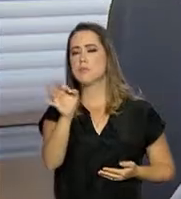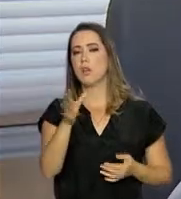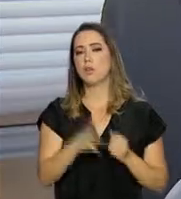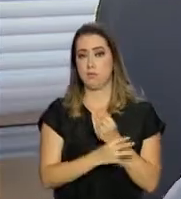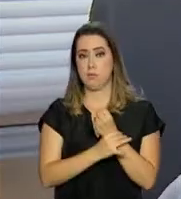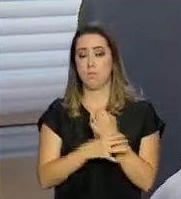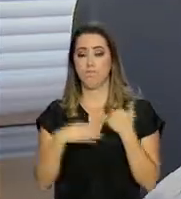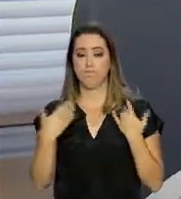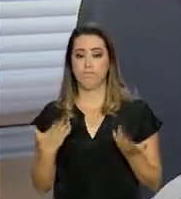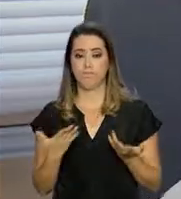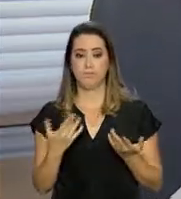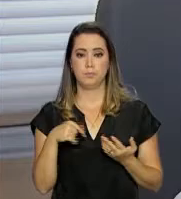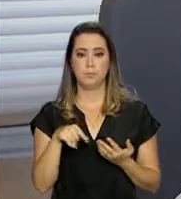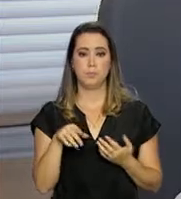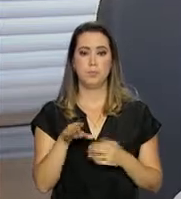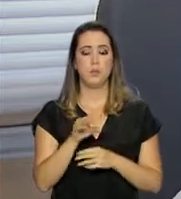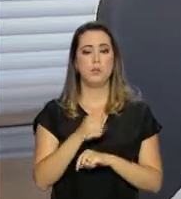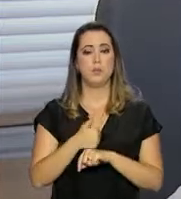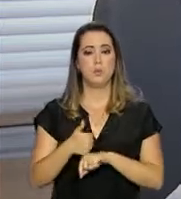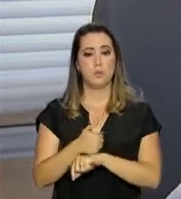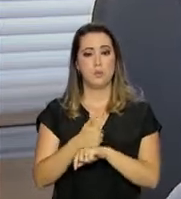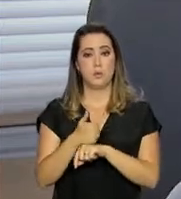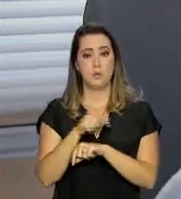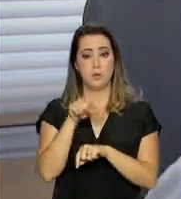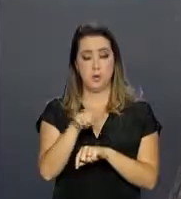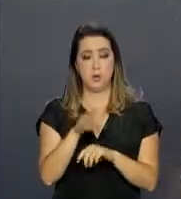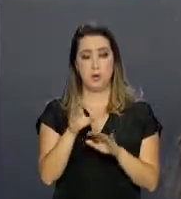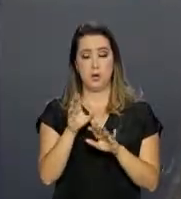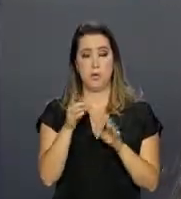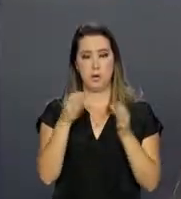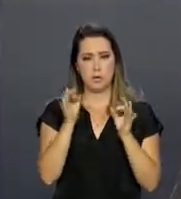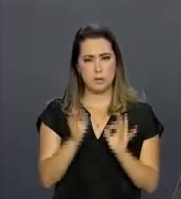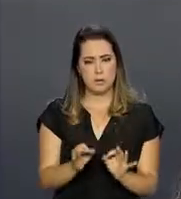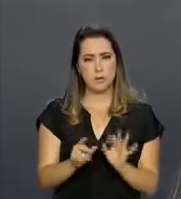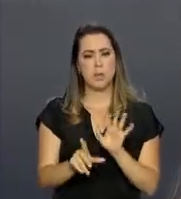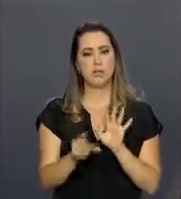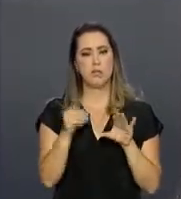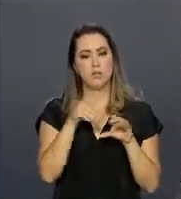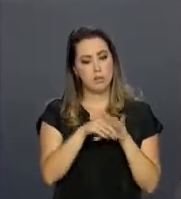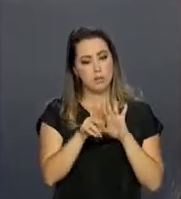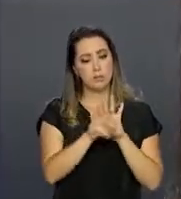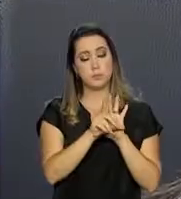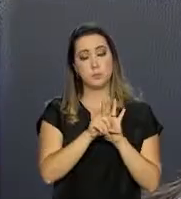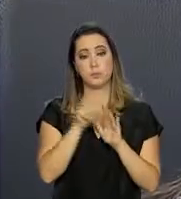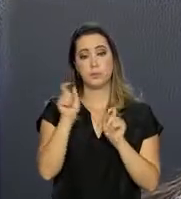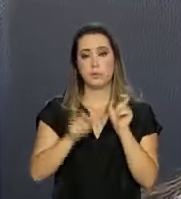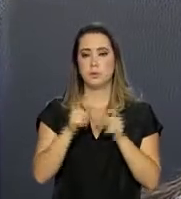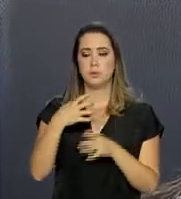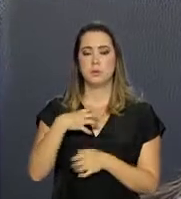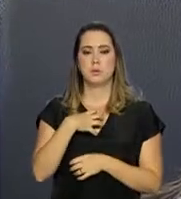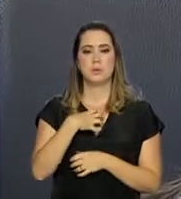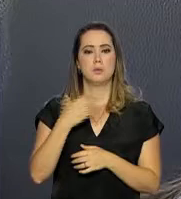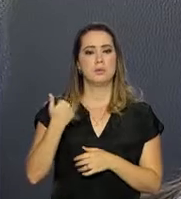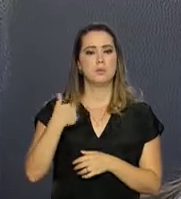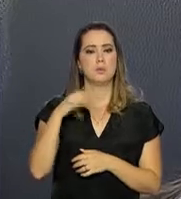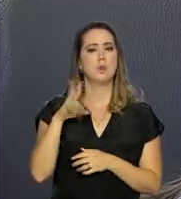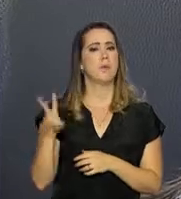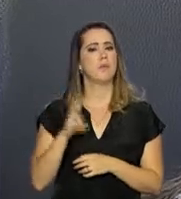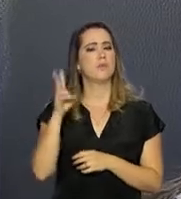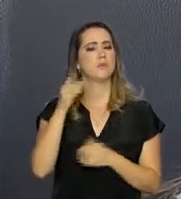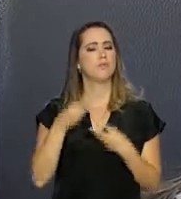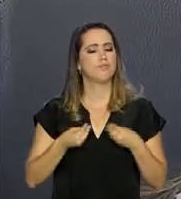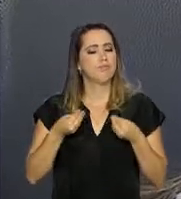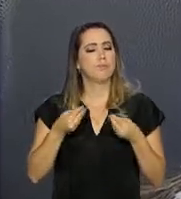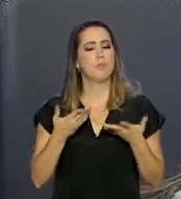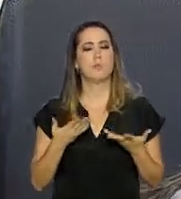para camila regulamentação da profissão pelo ministério do trabalho vai fazer com que os profissionais da área se sintam mais valorizados e